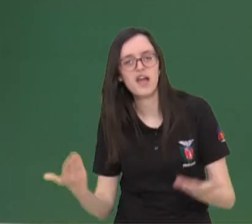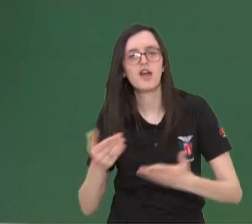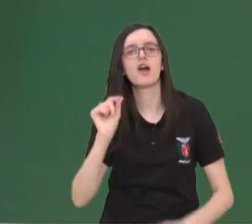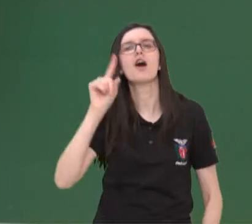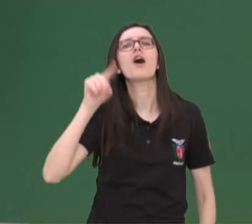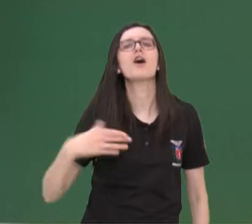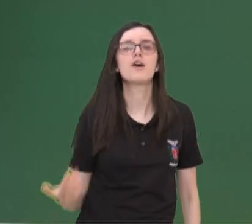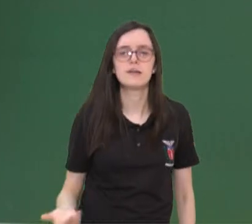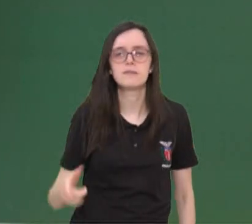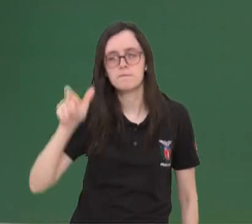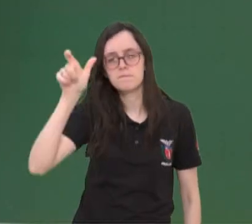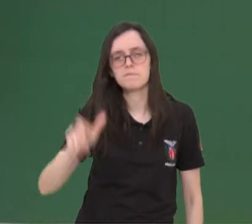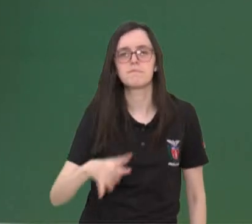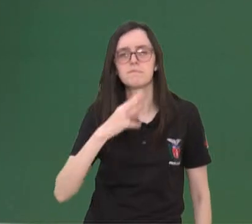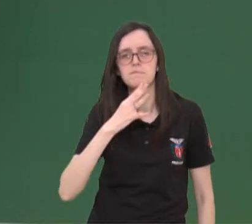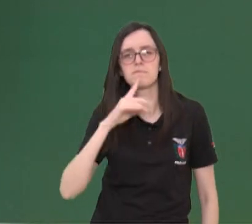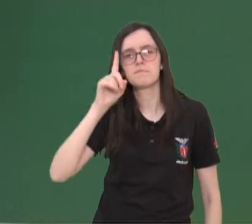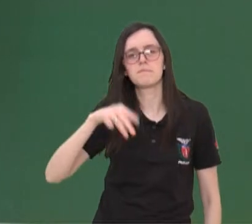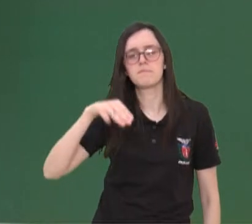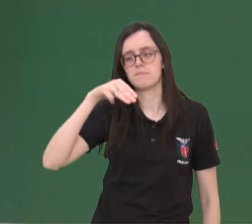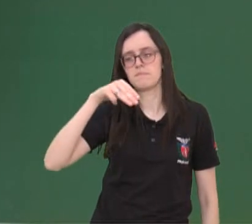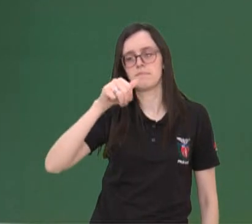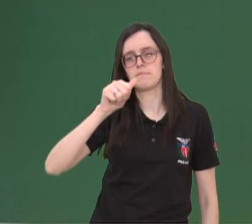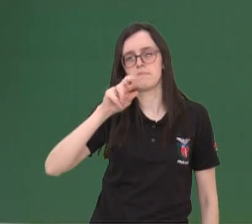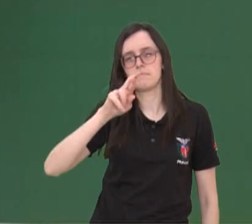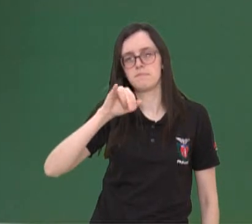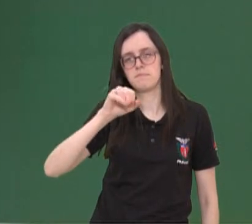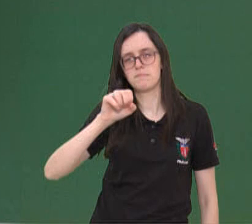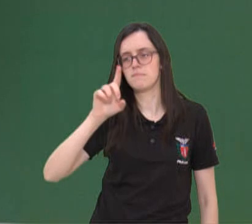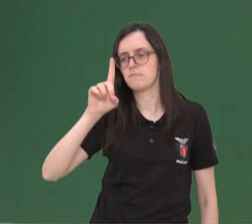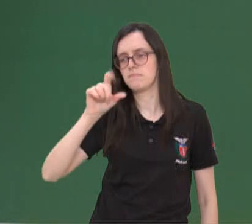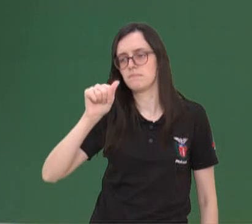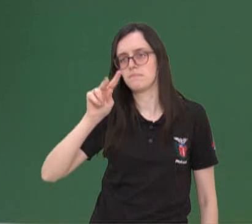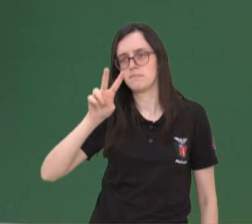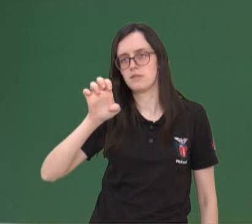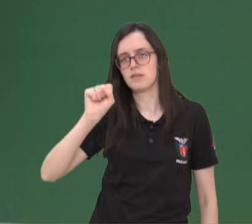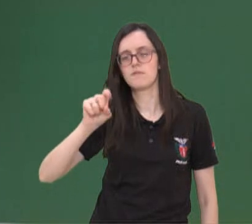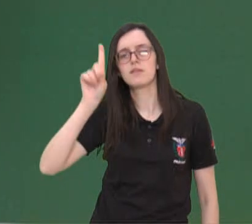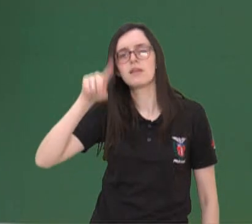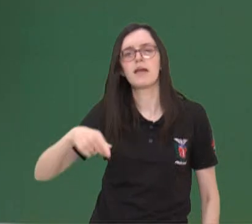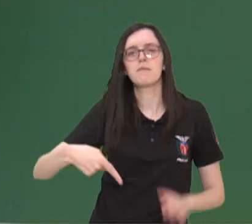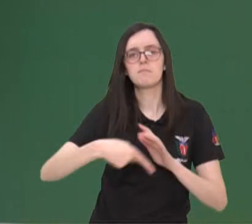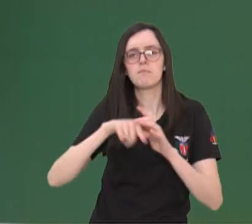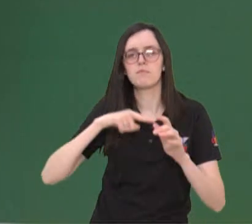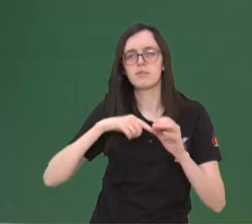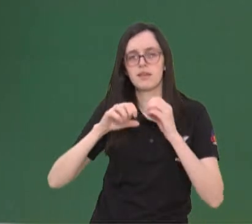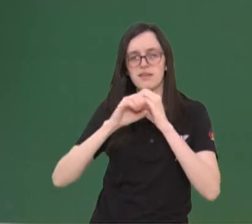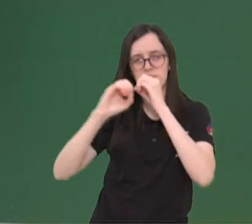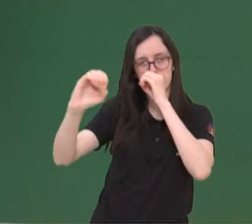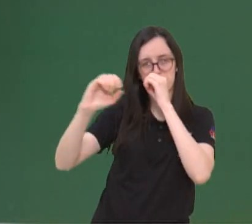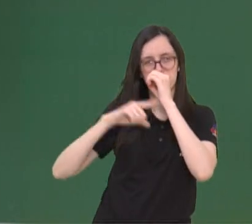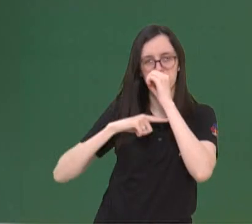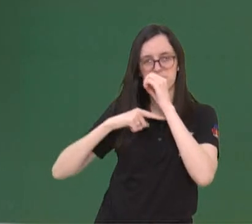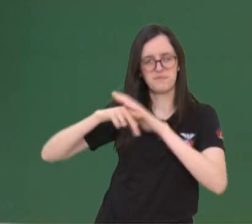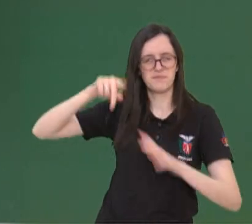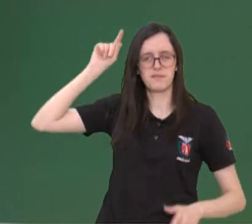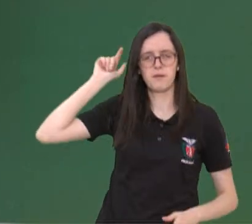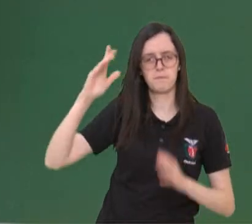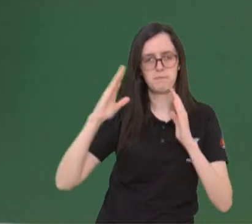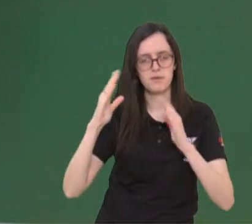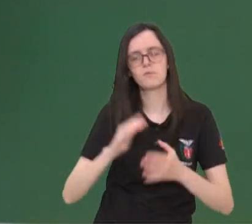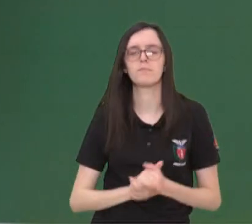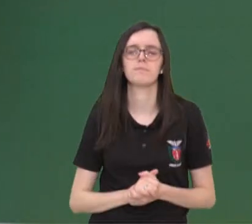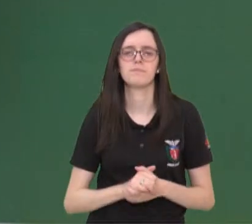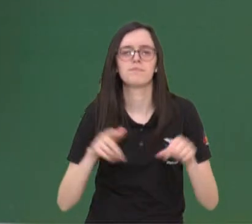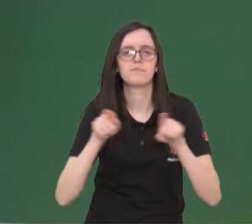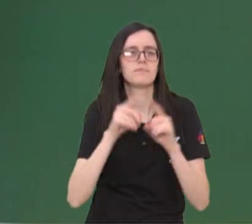ao saudoso Miles Davis, que era um jazzista, trompetista daquele período. Você tem aqui, por exemplo,